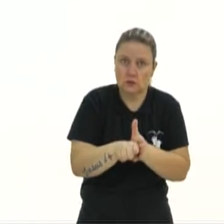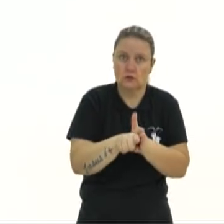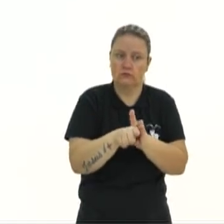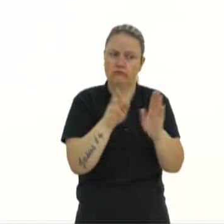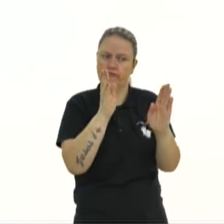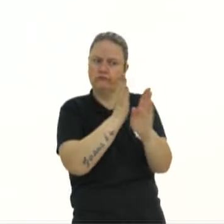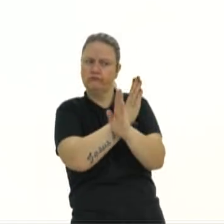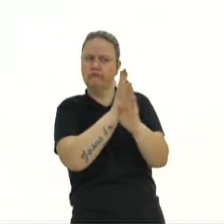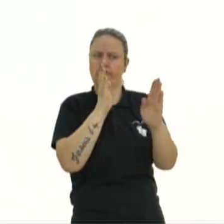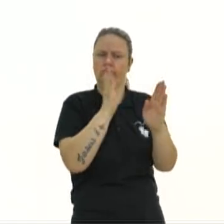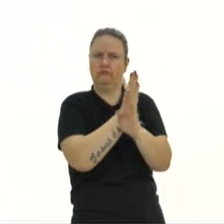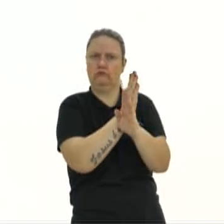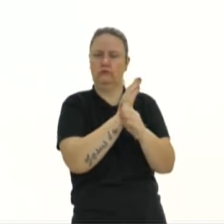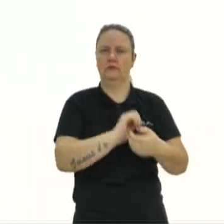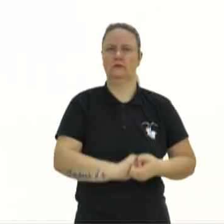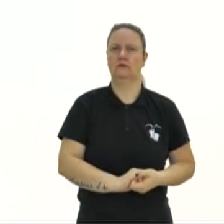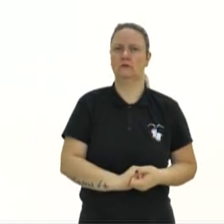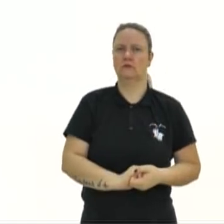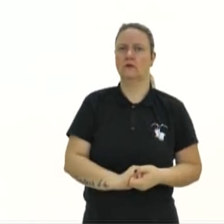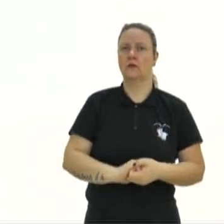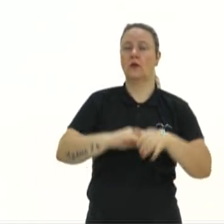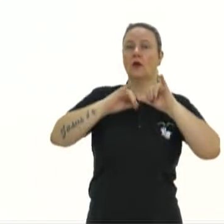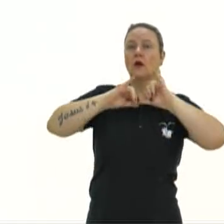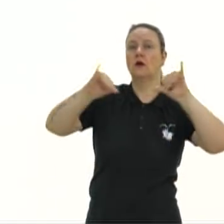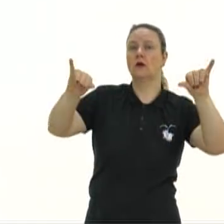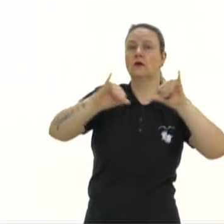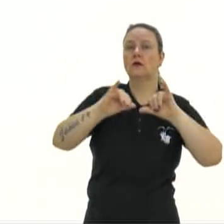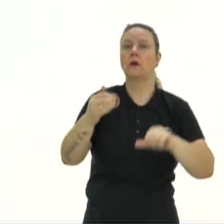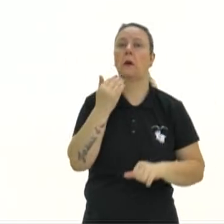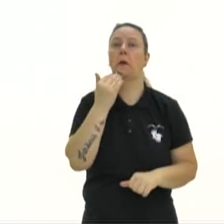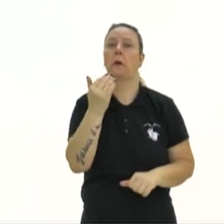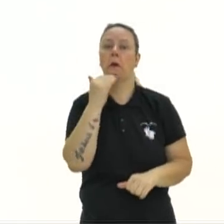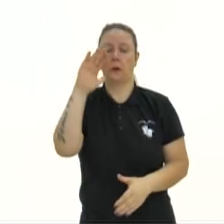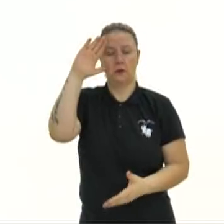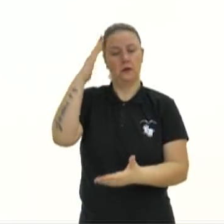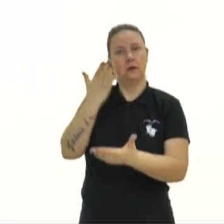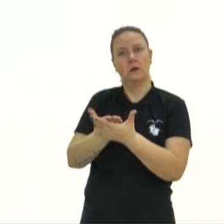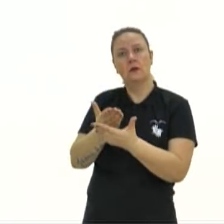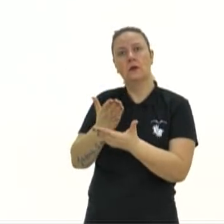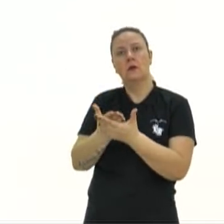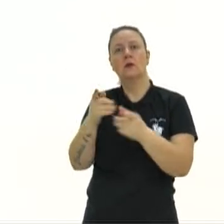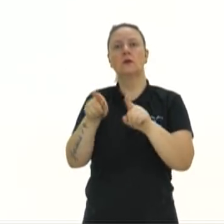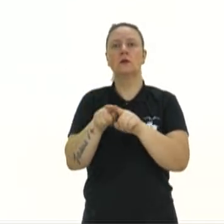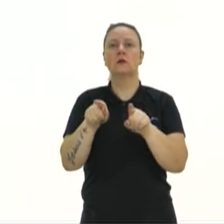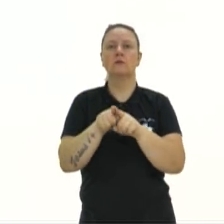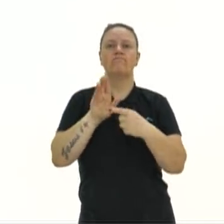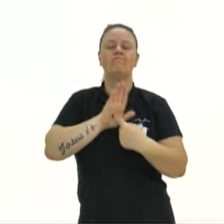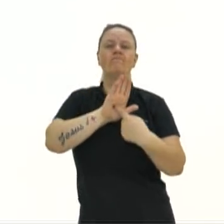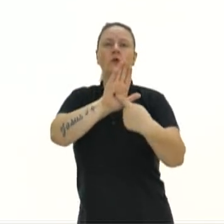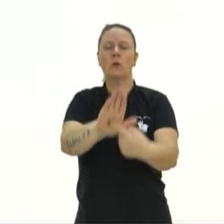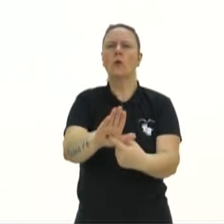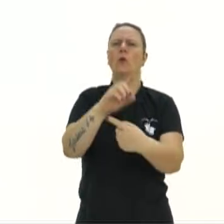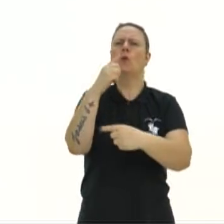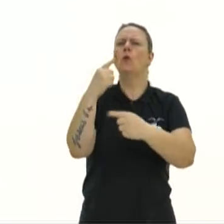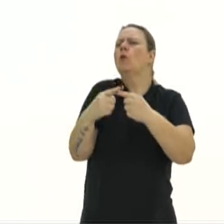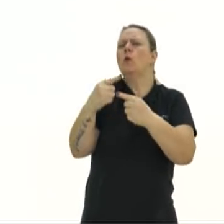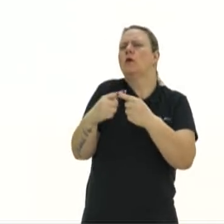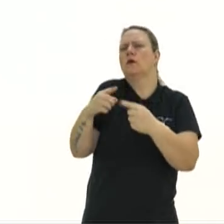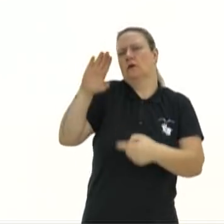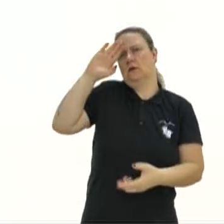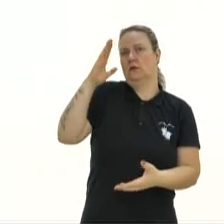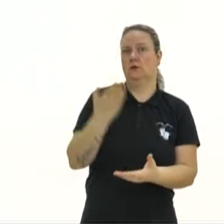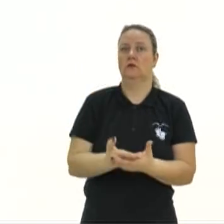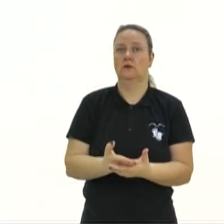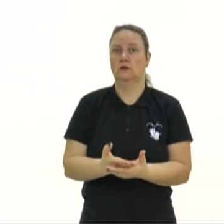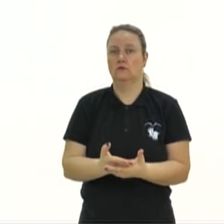4. A notícia está pedindo para você acreditar nela ou, por outro lado, ela está mostrando por que acreditar?